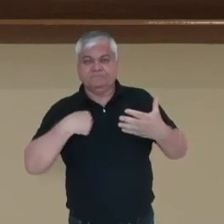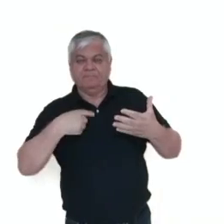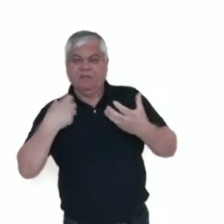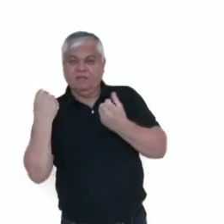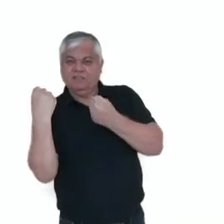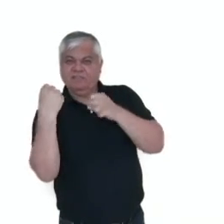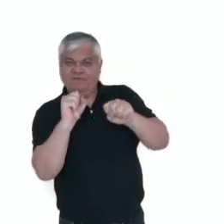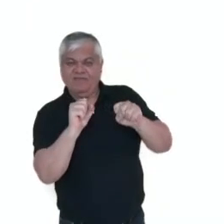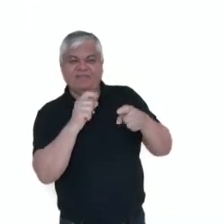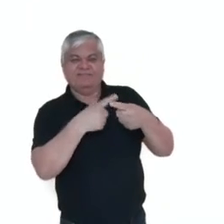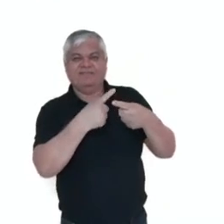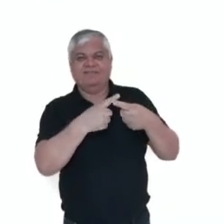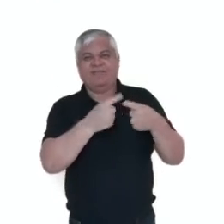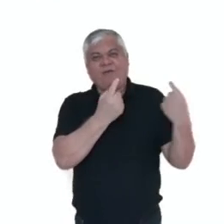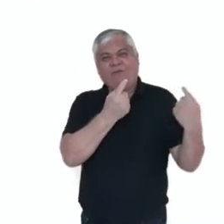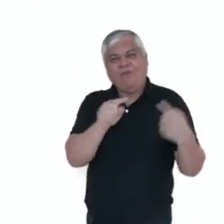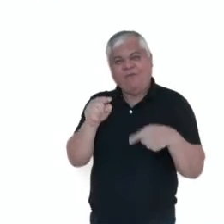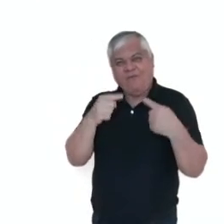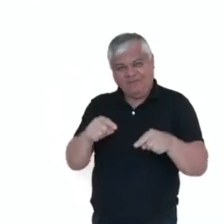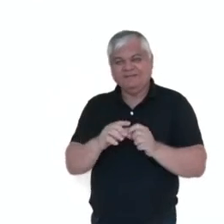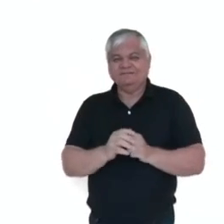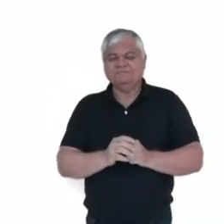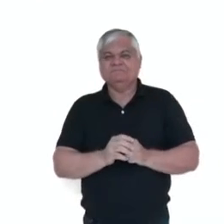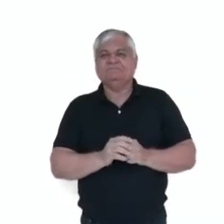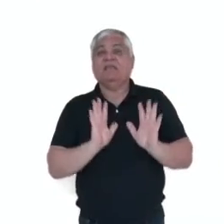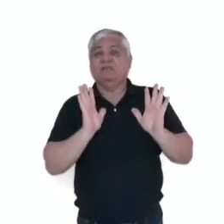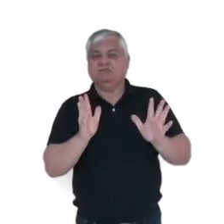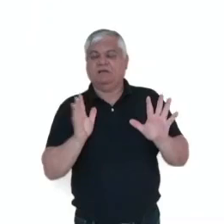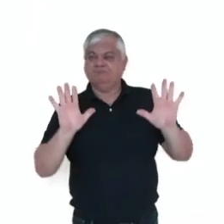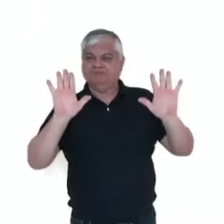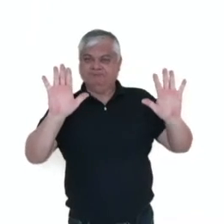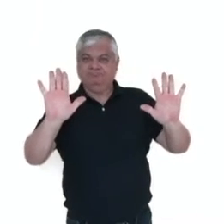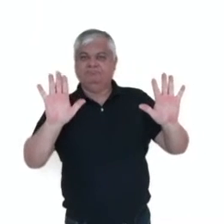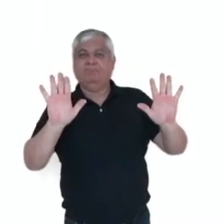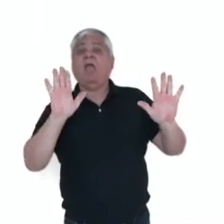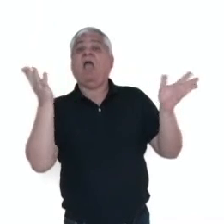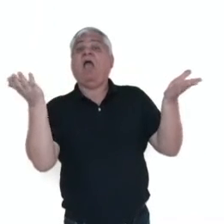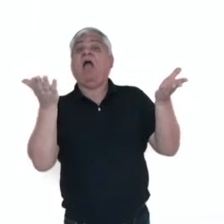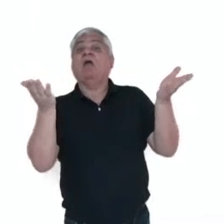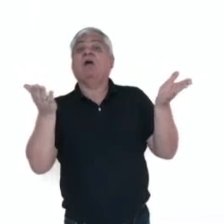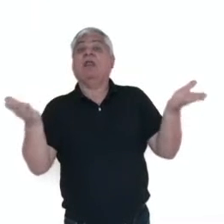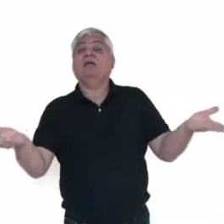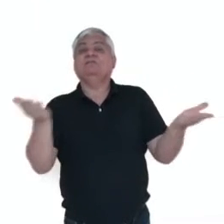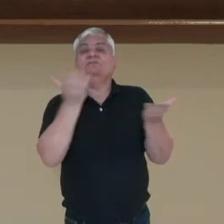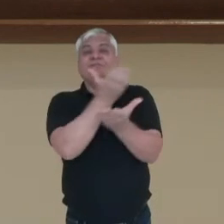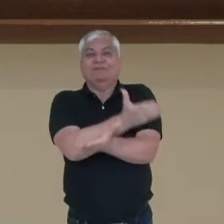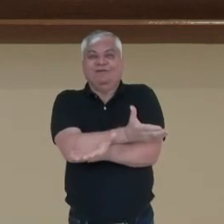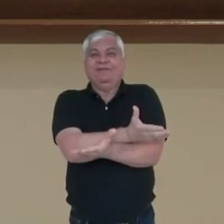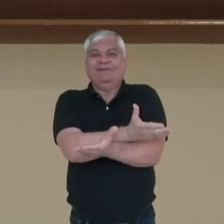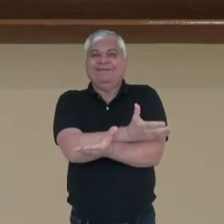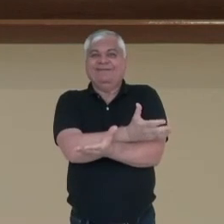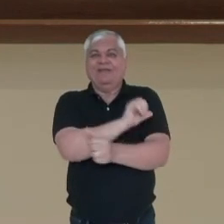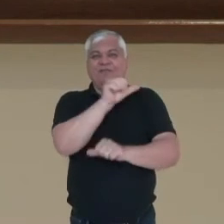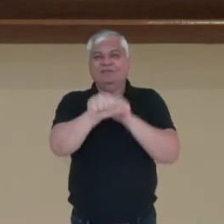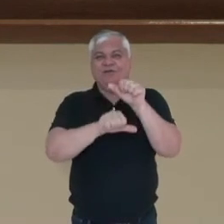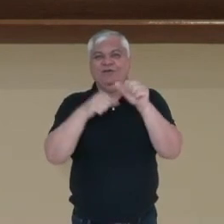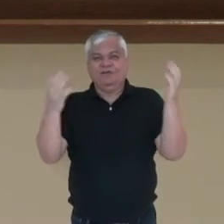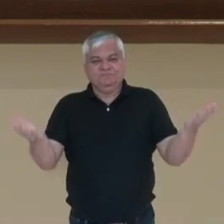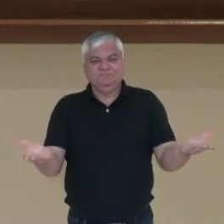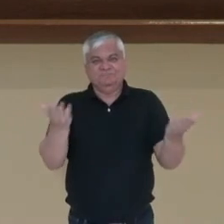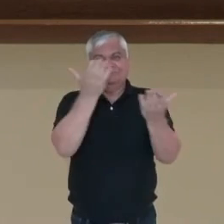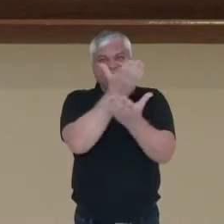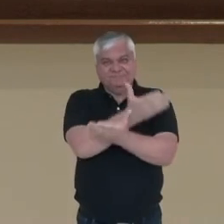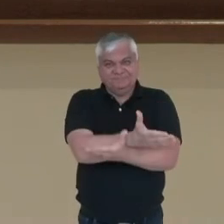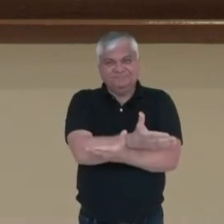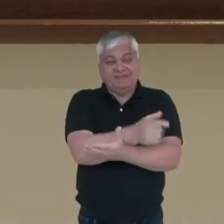favoráveis, o que vai acontecer? Vocês vão inverter as posições. Então, quem argumentou